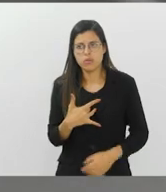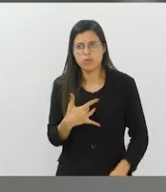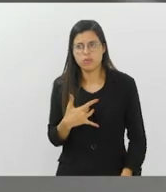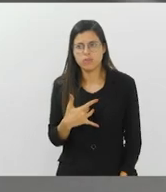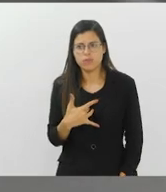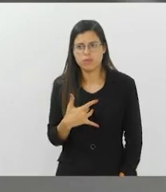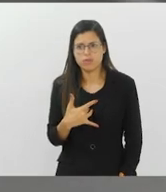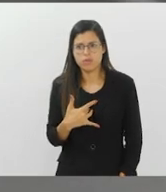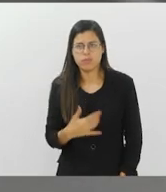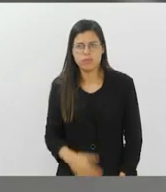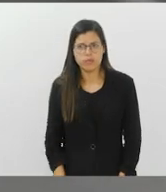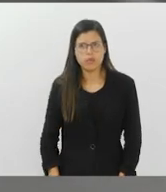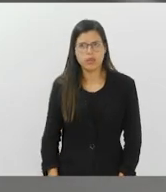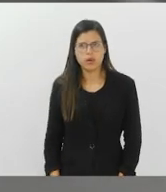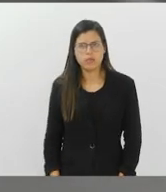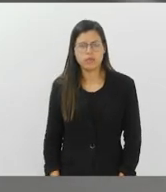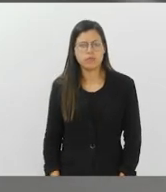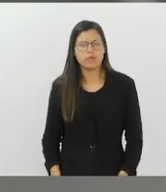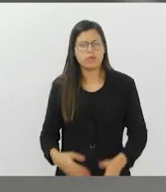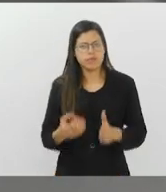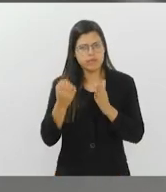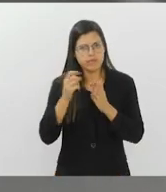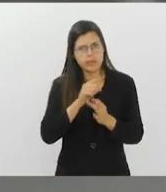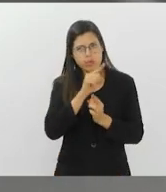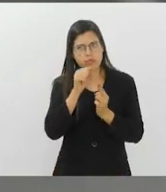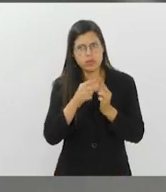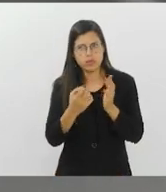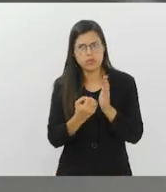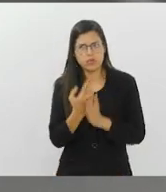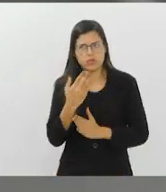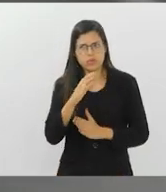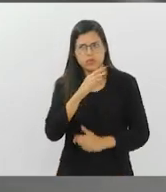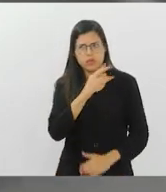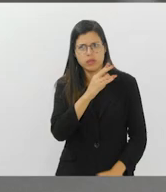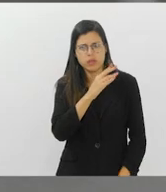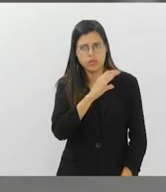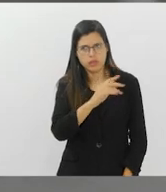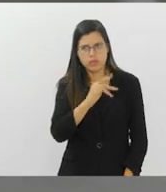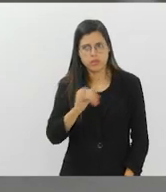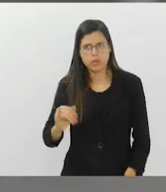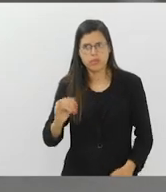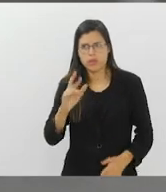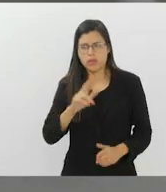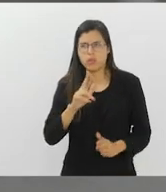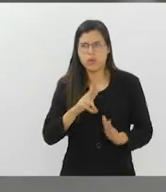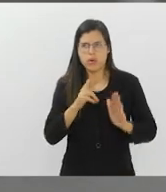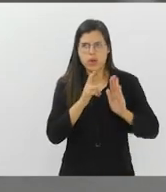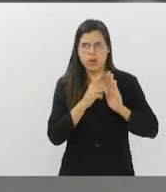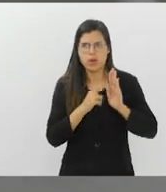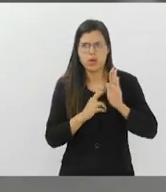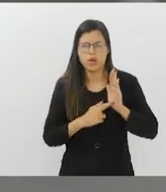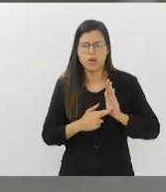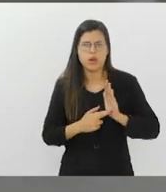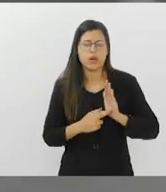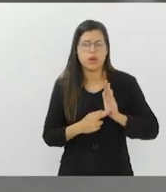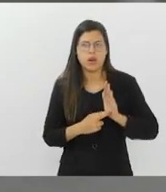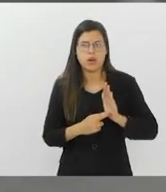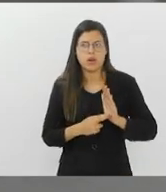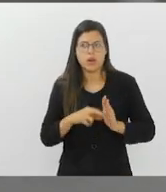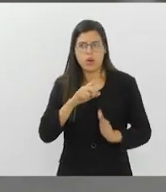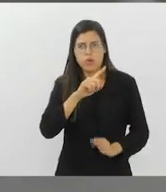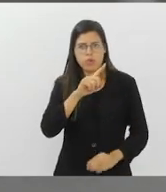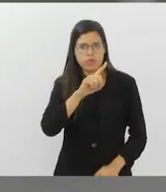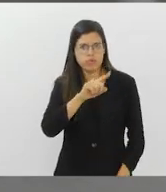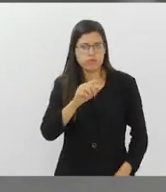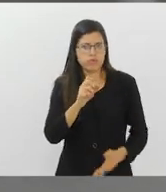determinado que justificou a criação dessa CPI, não são regra, e sim exceção. Os cancelamentos de contrato,